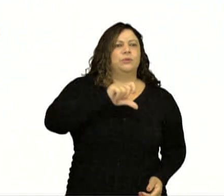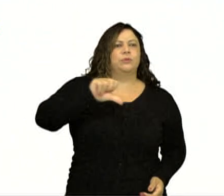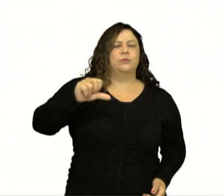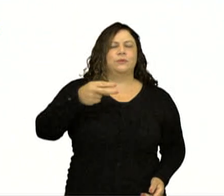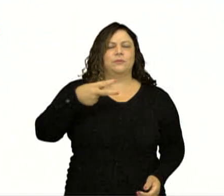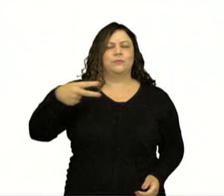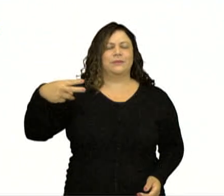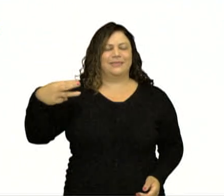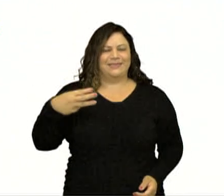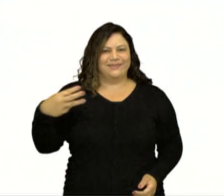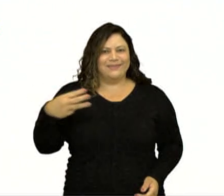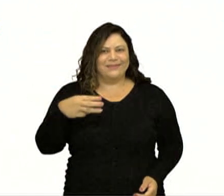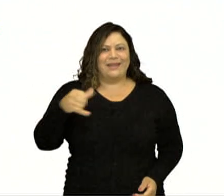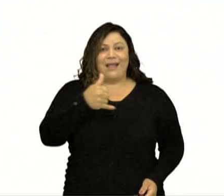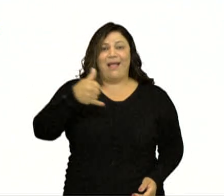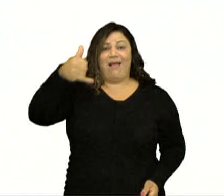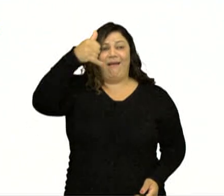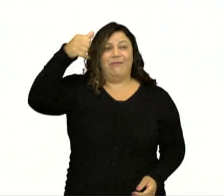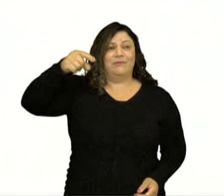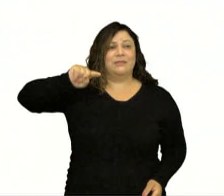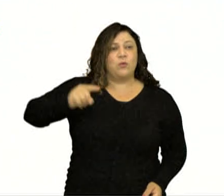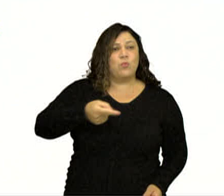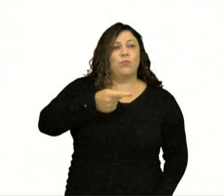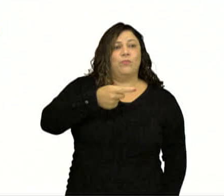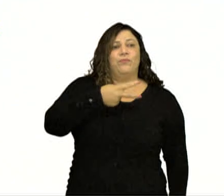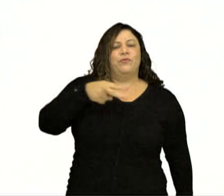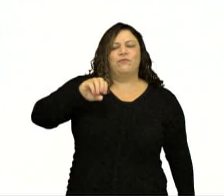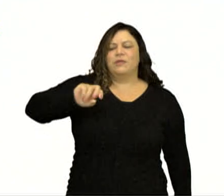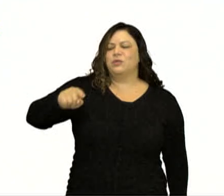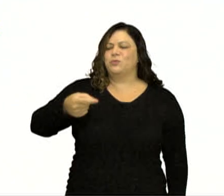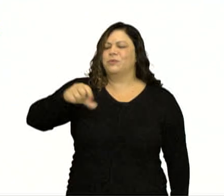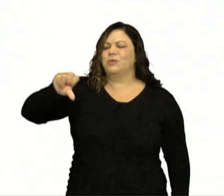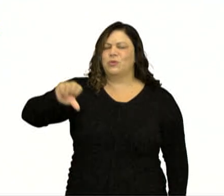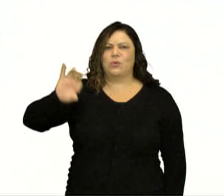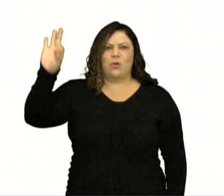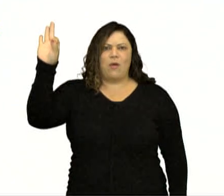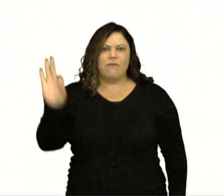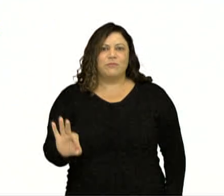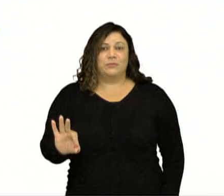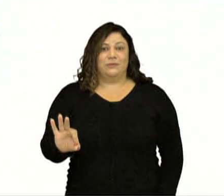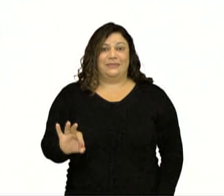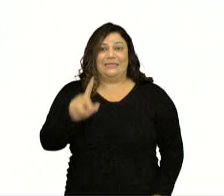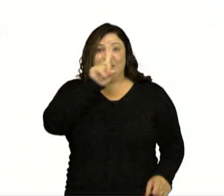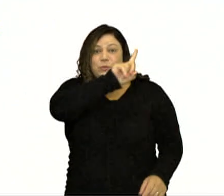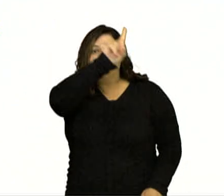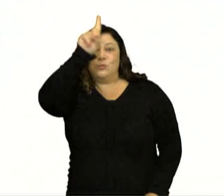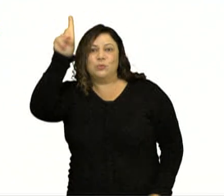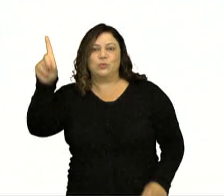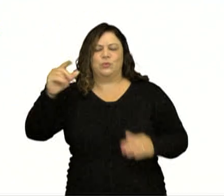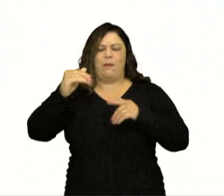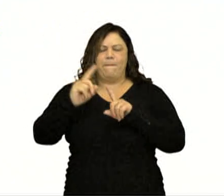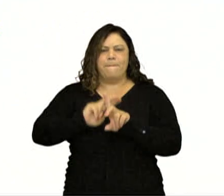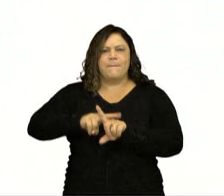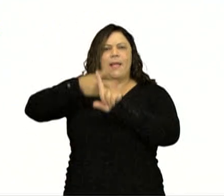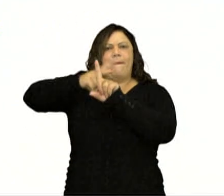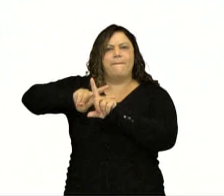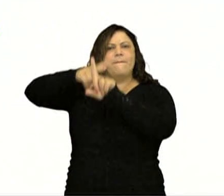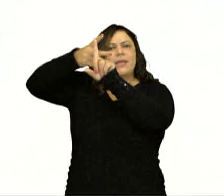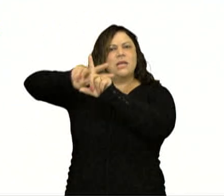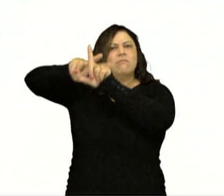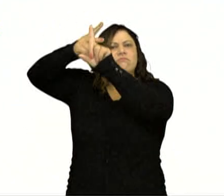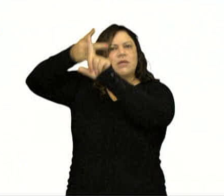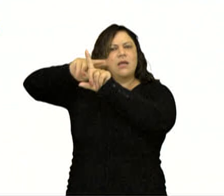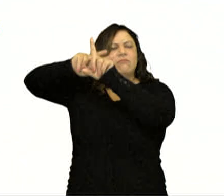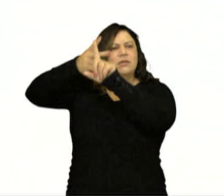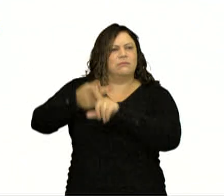20,9% ao dia. Ou seja, todo dia o produto ficava quase 21% mais caro. As